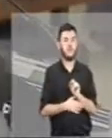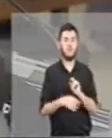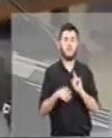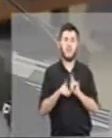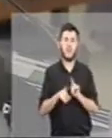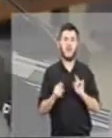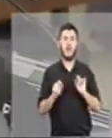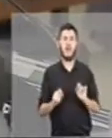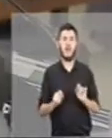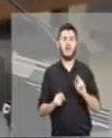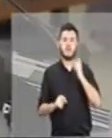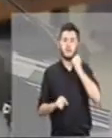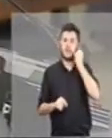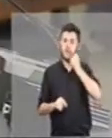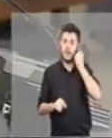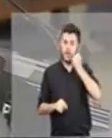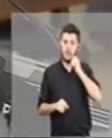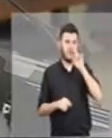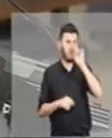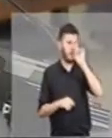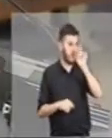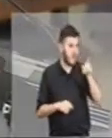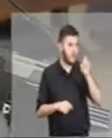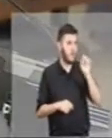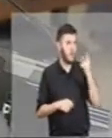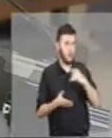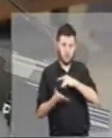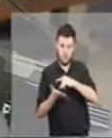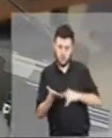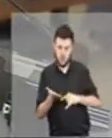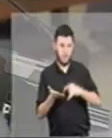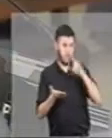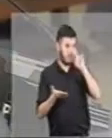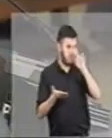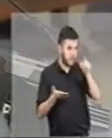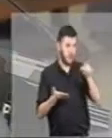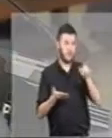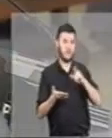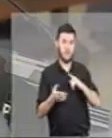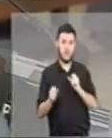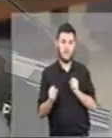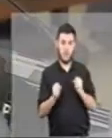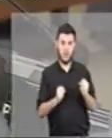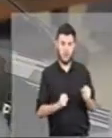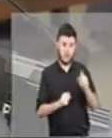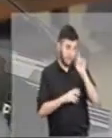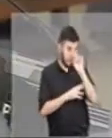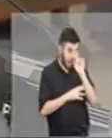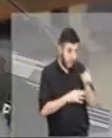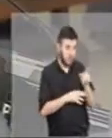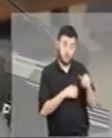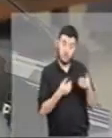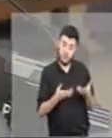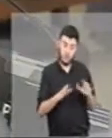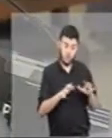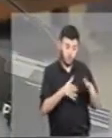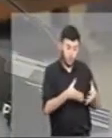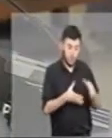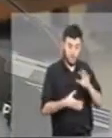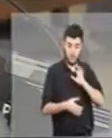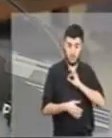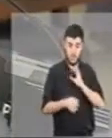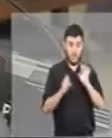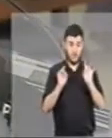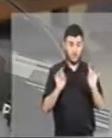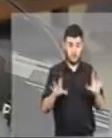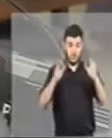ordem de alguém que tinha este poder. De modo que, como a